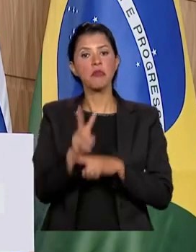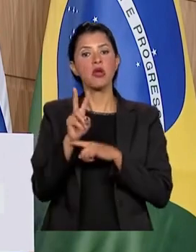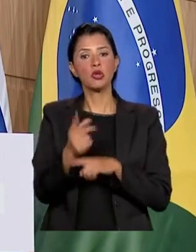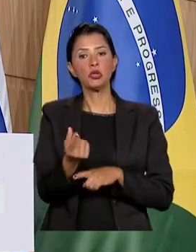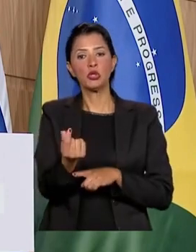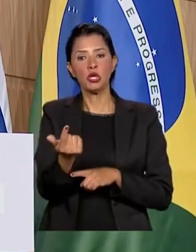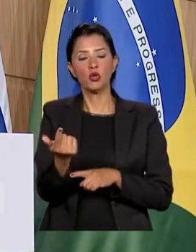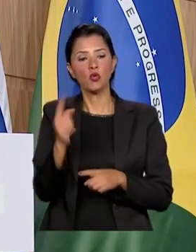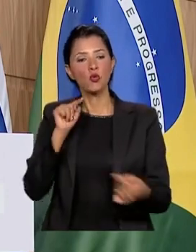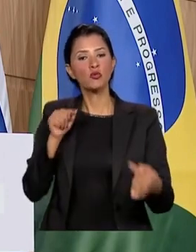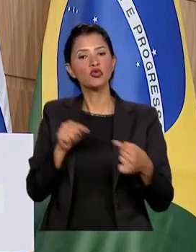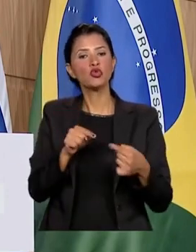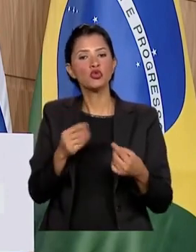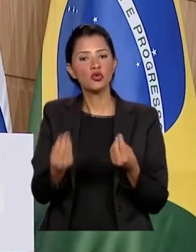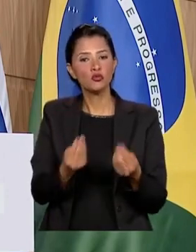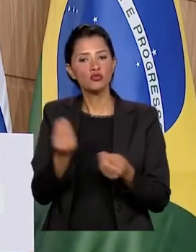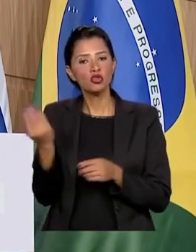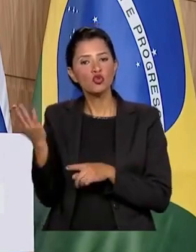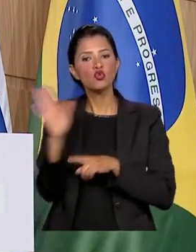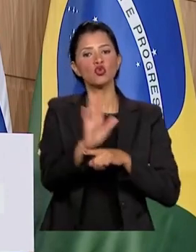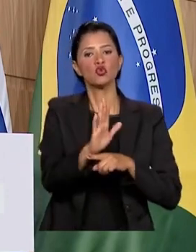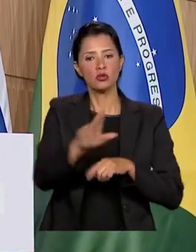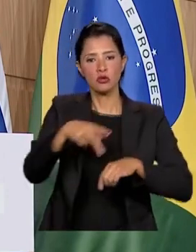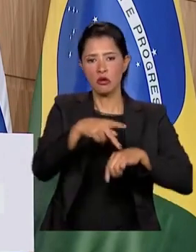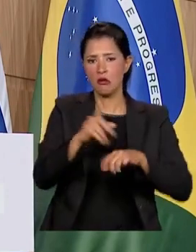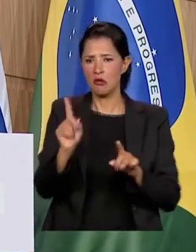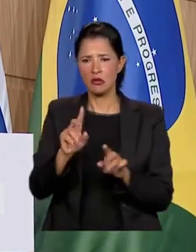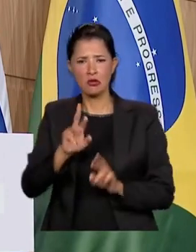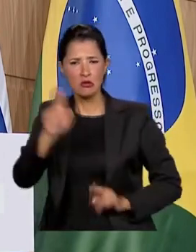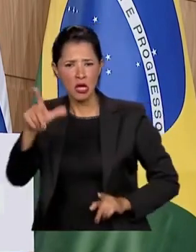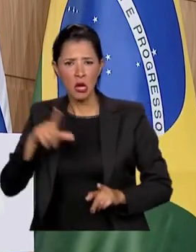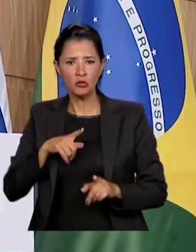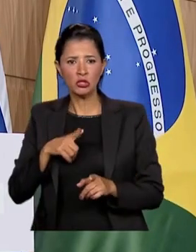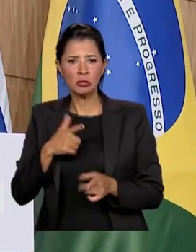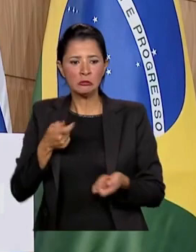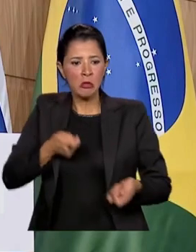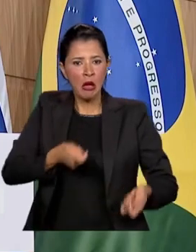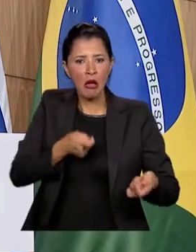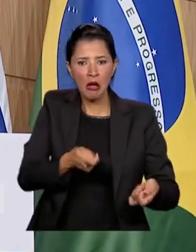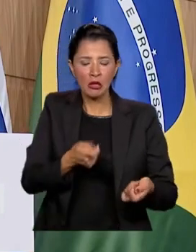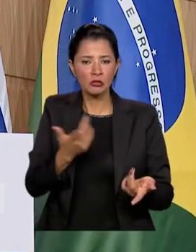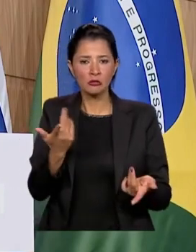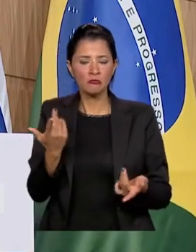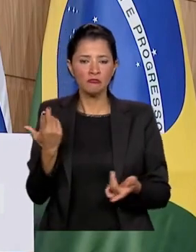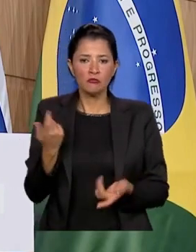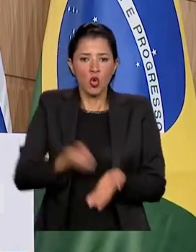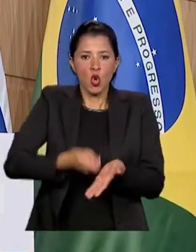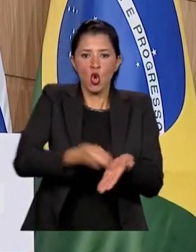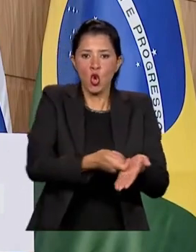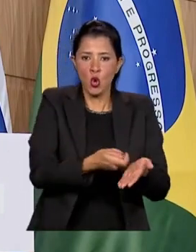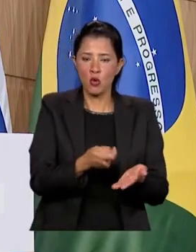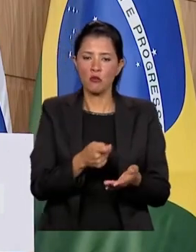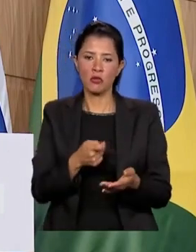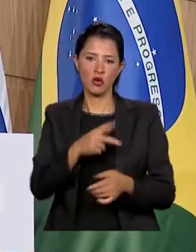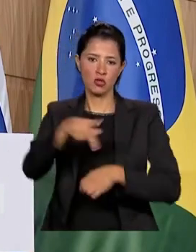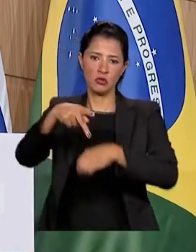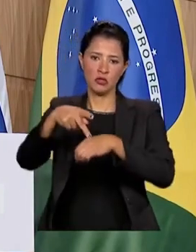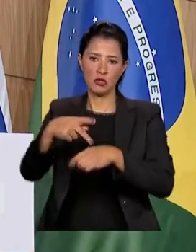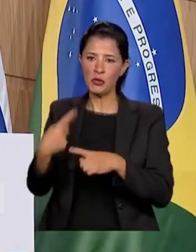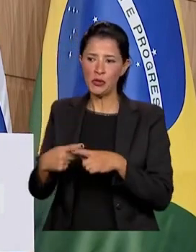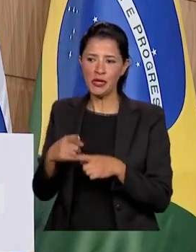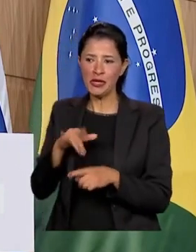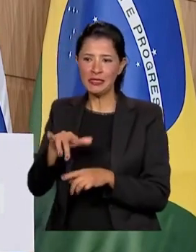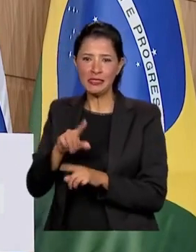perspectiva de ajudar os países e não na perspectiva de asfixiar os países. Porque, senão, nós